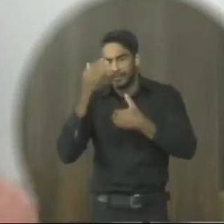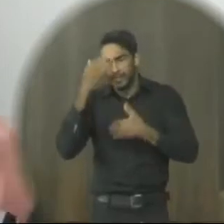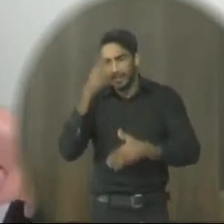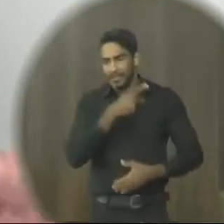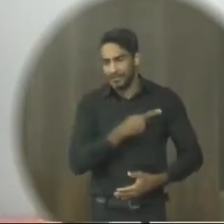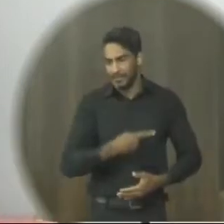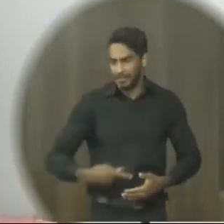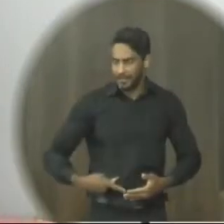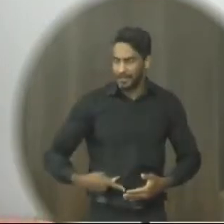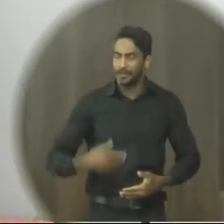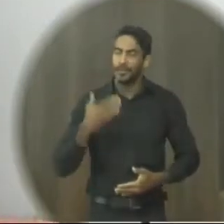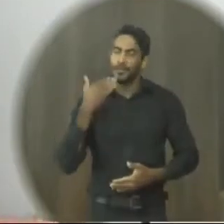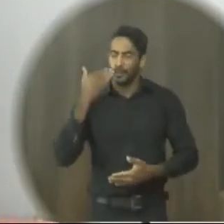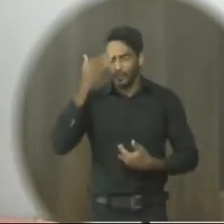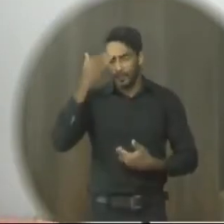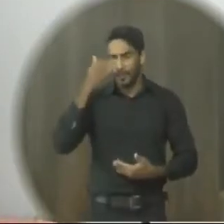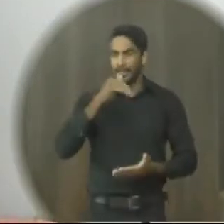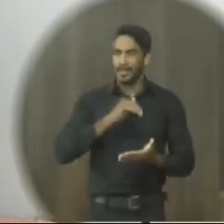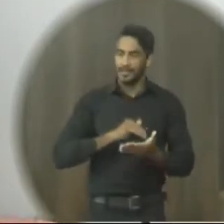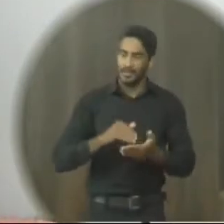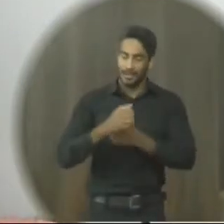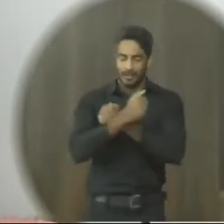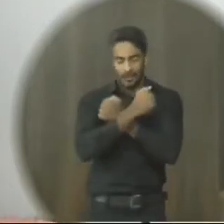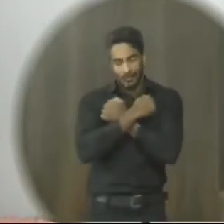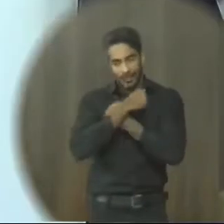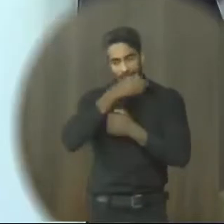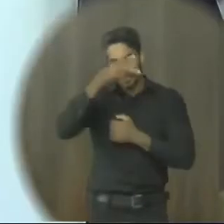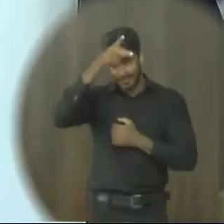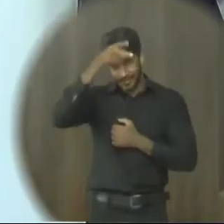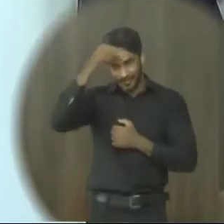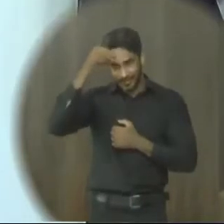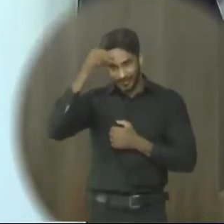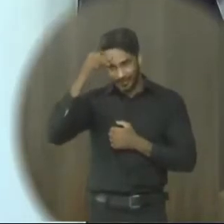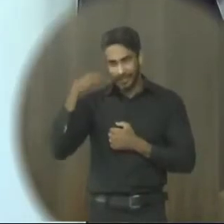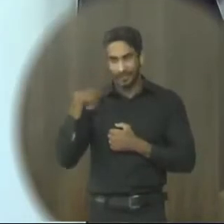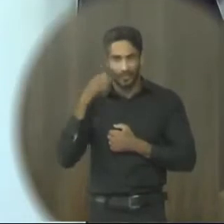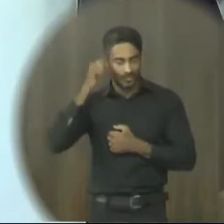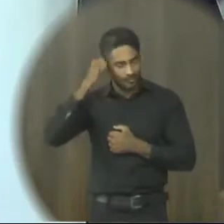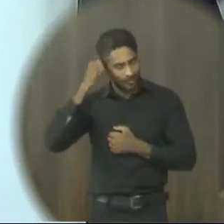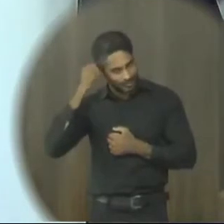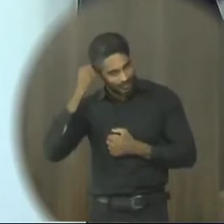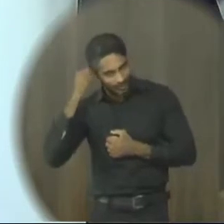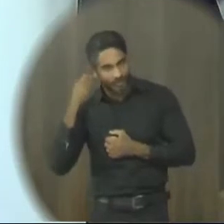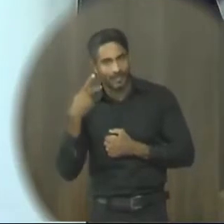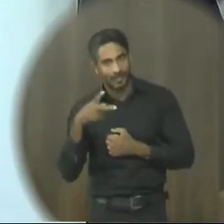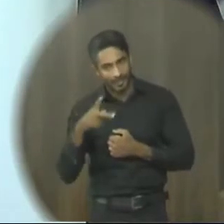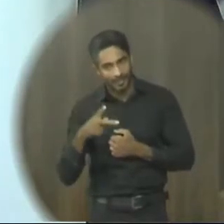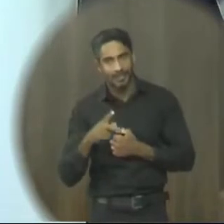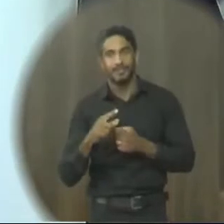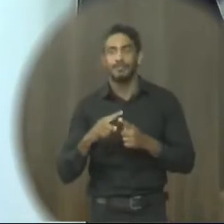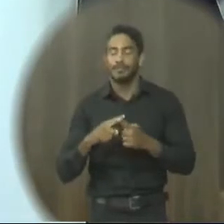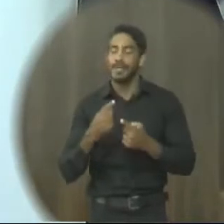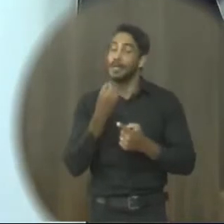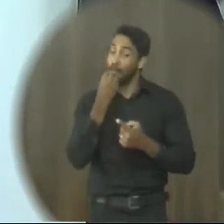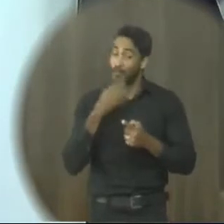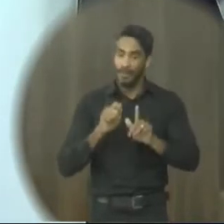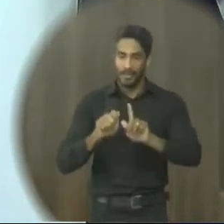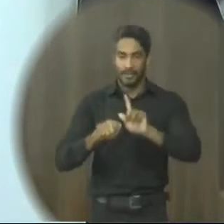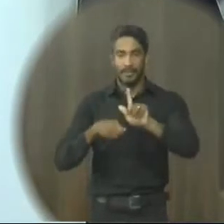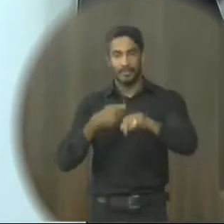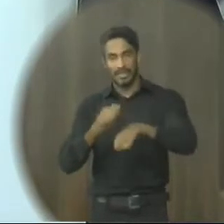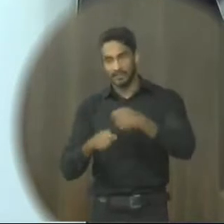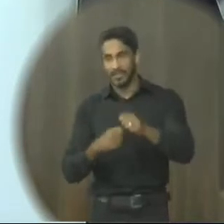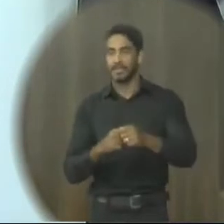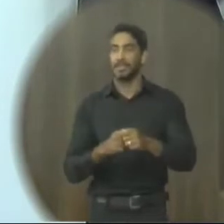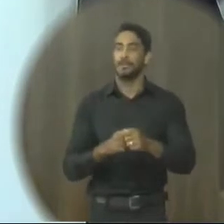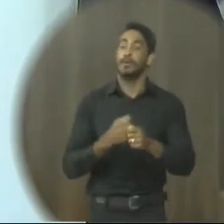presidente. Obrigado, secretário. E dá um abraço no prefeito, para aqueles que nós estamos puxando a orelha dele, mas é por bem da administração, é por